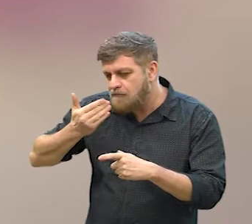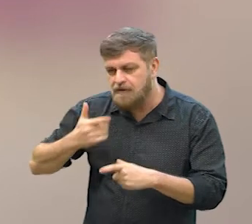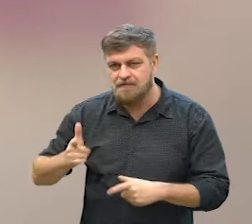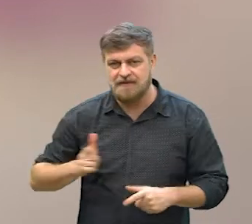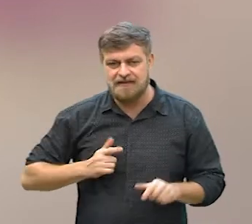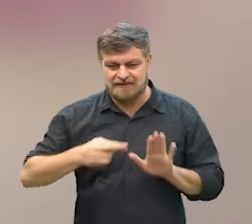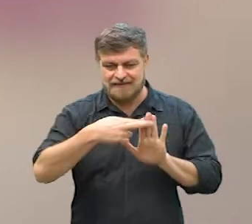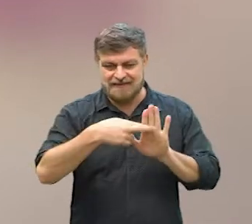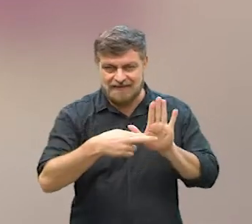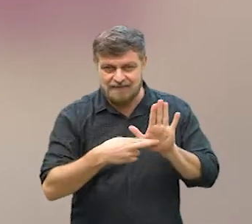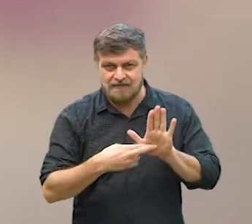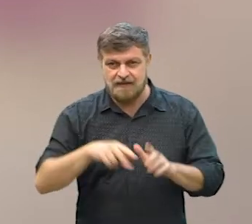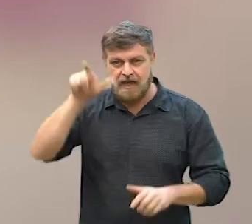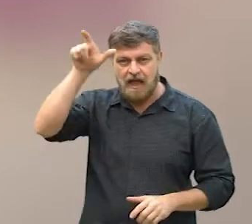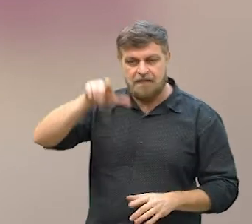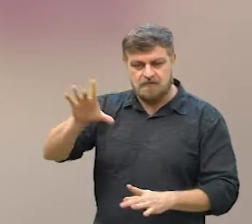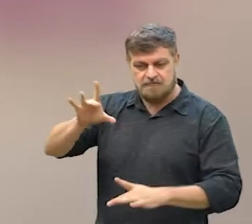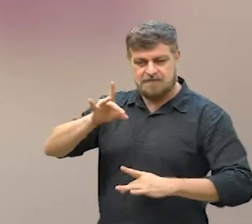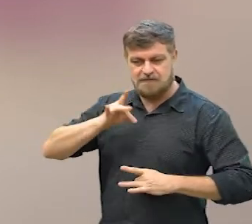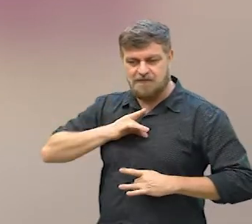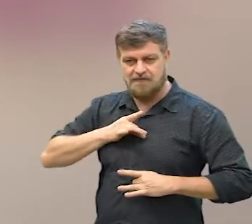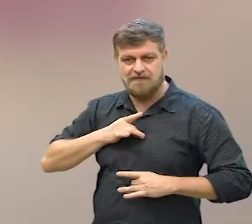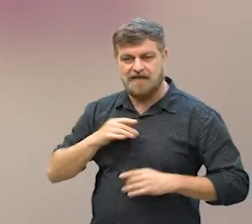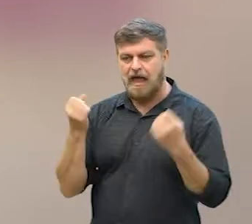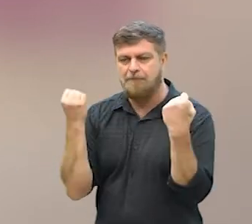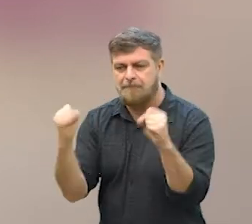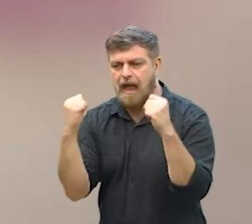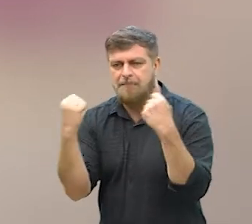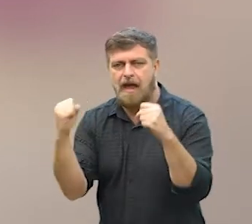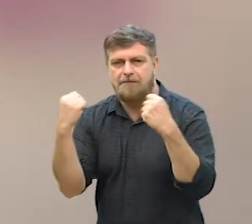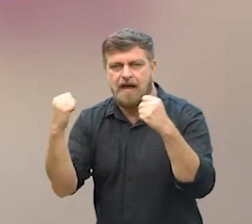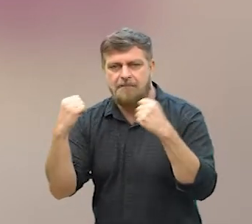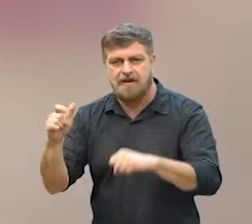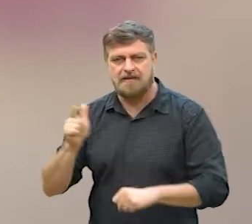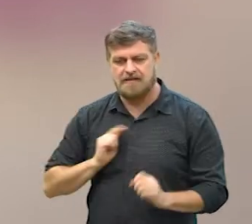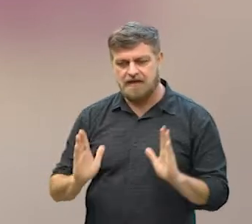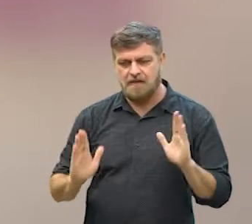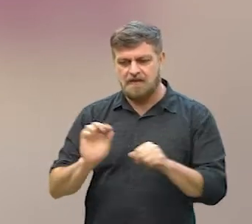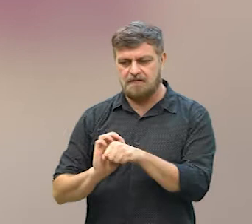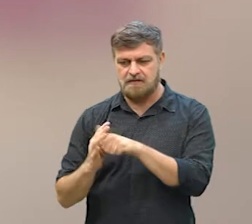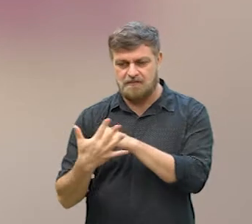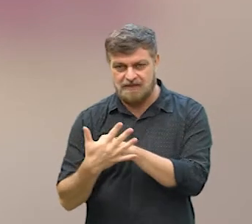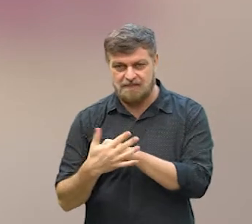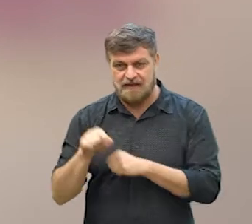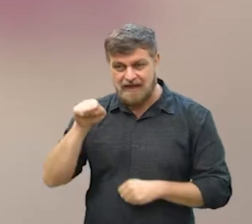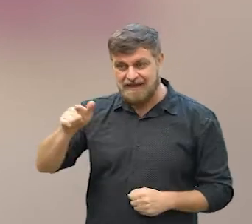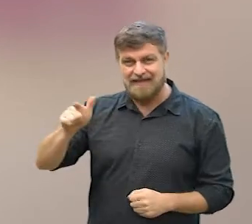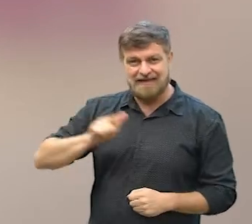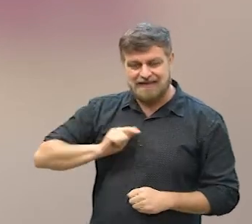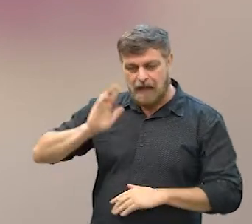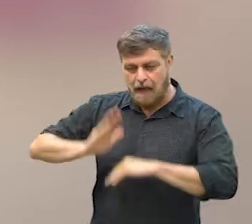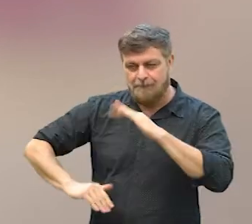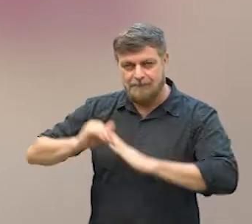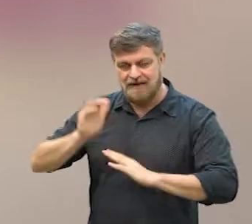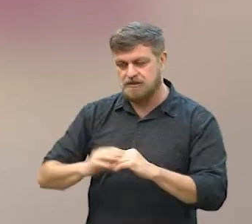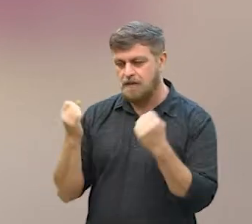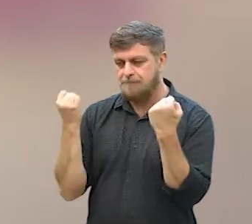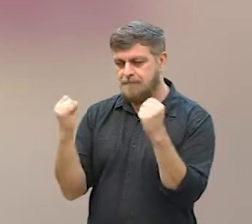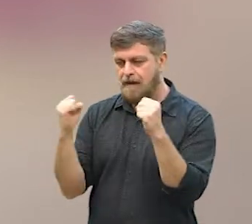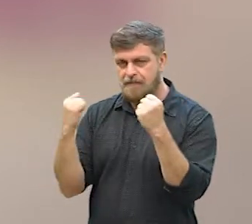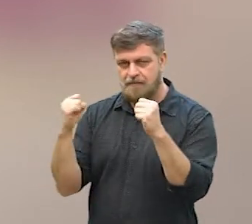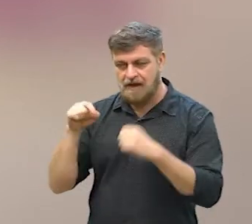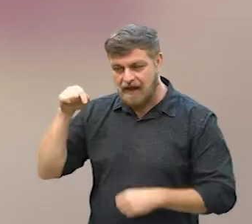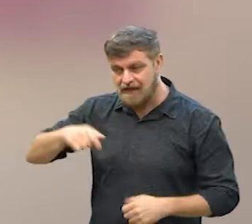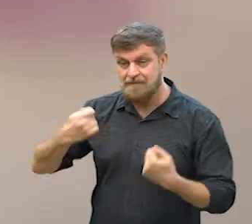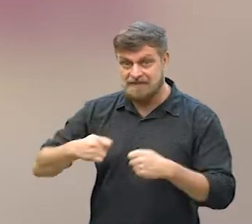também executa. Então, tem pessoas que têm uma performance diferente, faz atividade física, por mais nessa pandemia, às vezes tem alguma